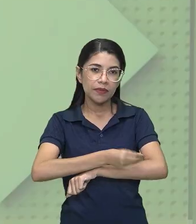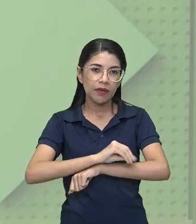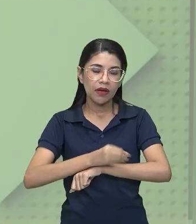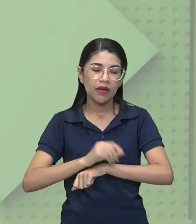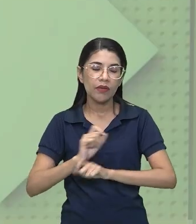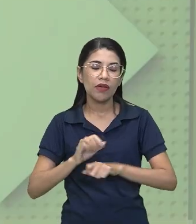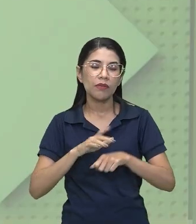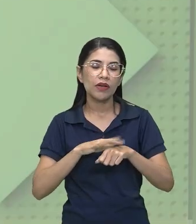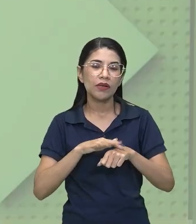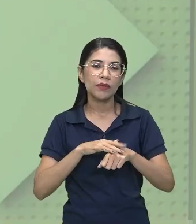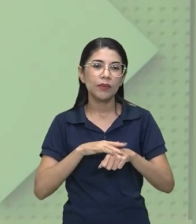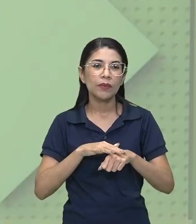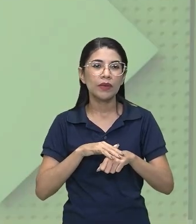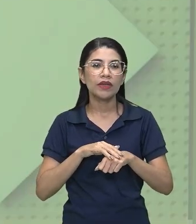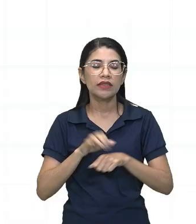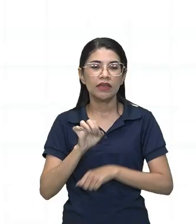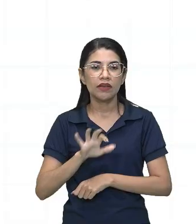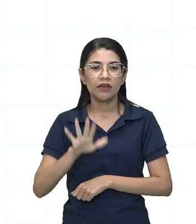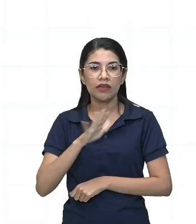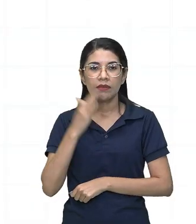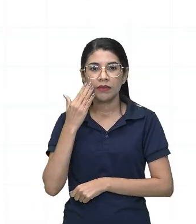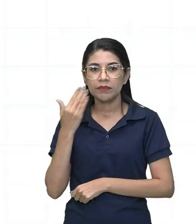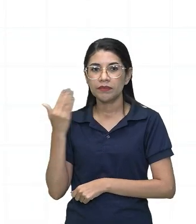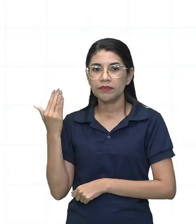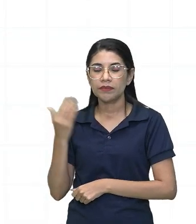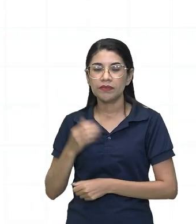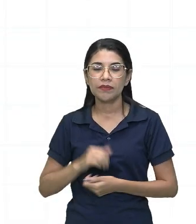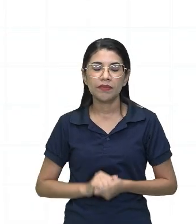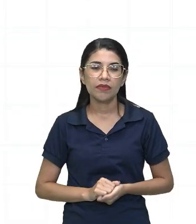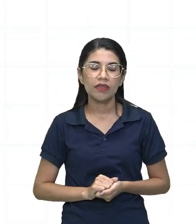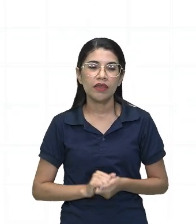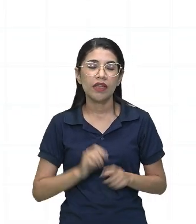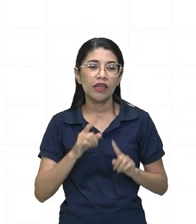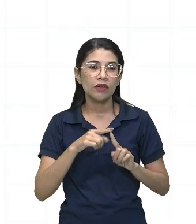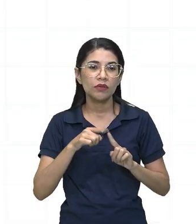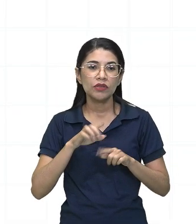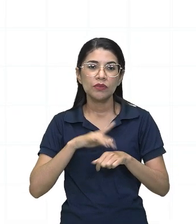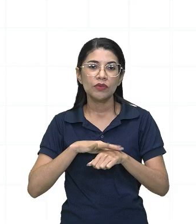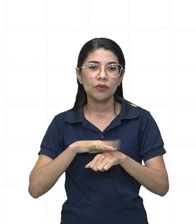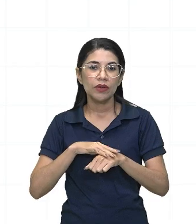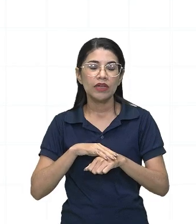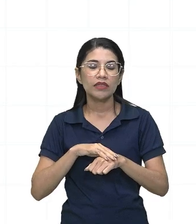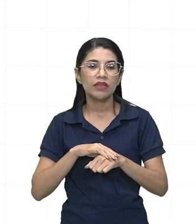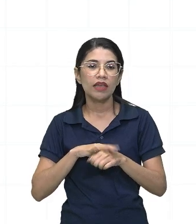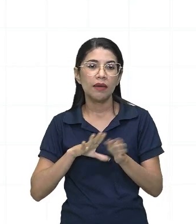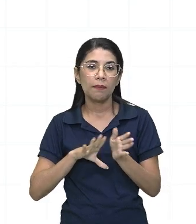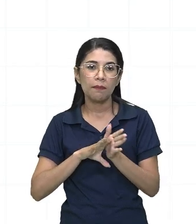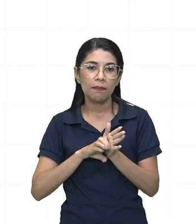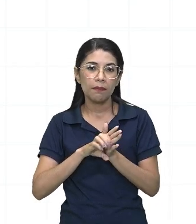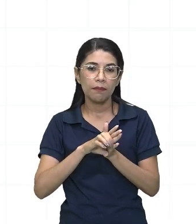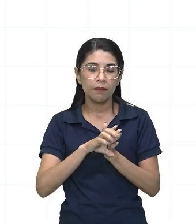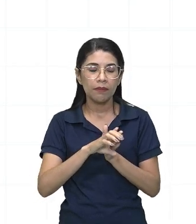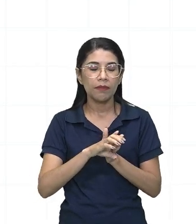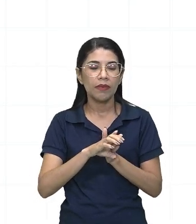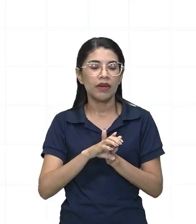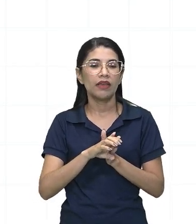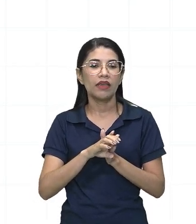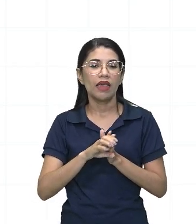uma doença, como a gente pode observar aí na nossa cartela, que é causada por uma bactéria que atinge de